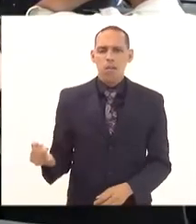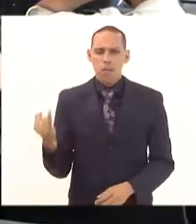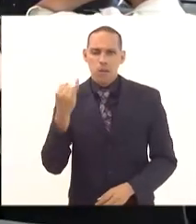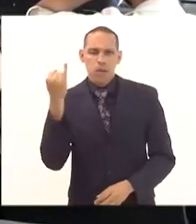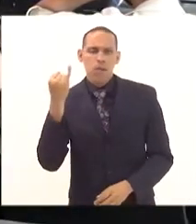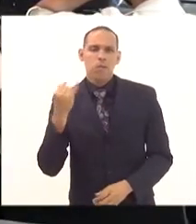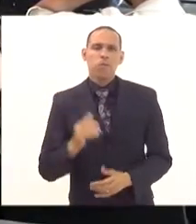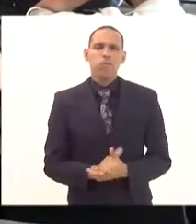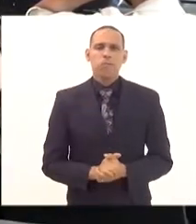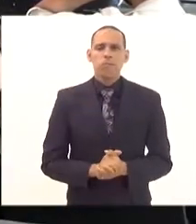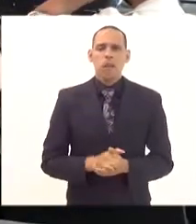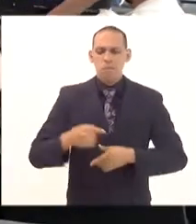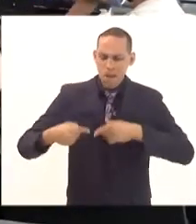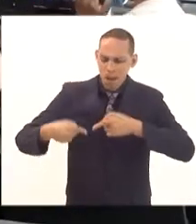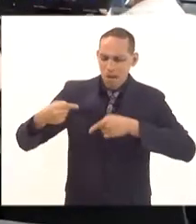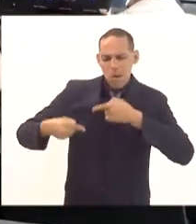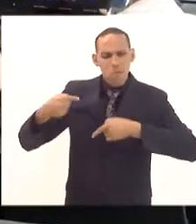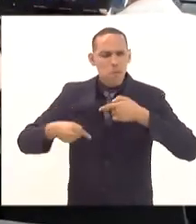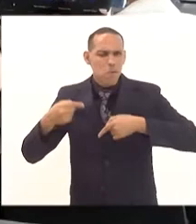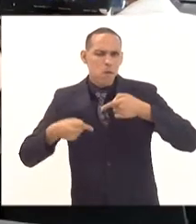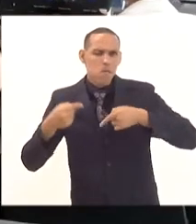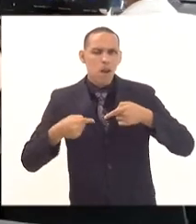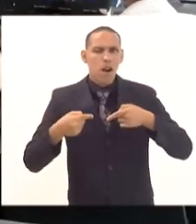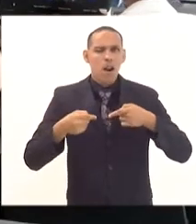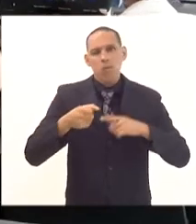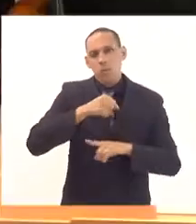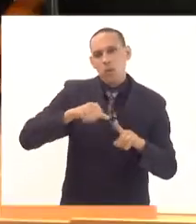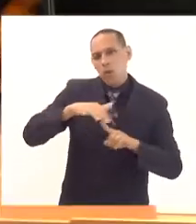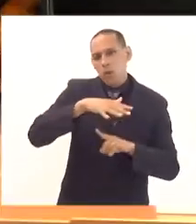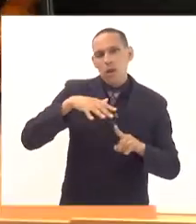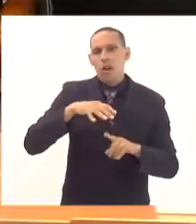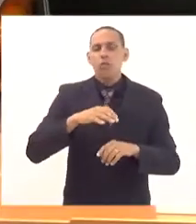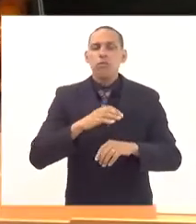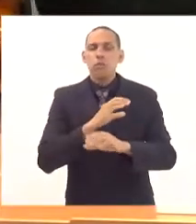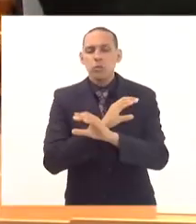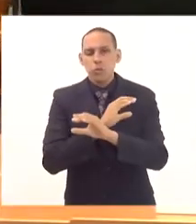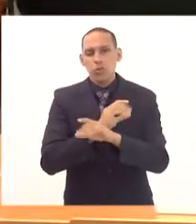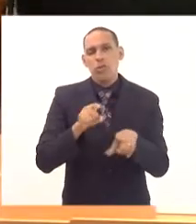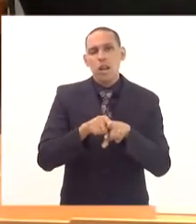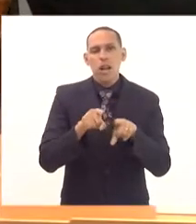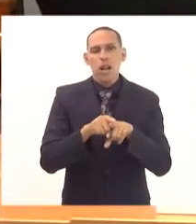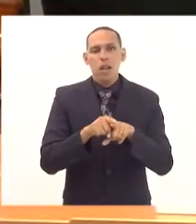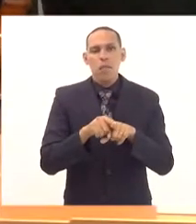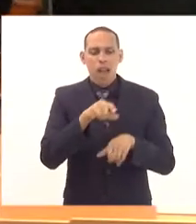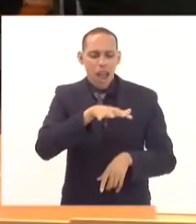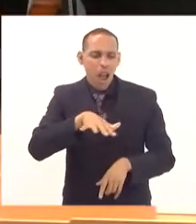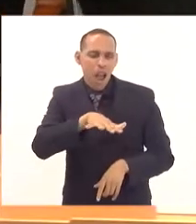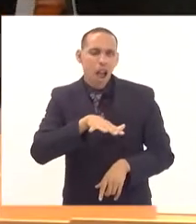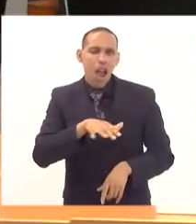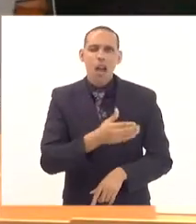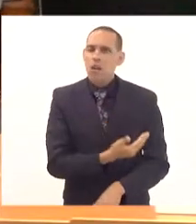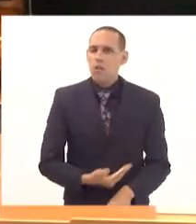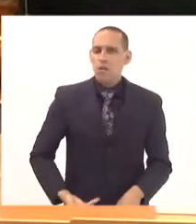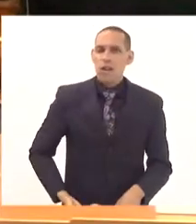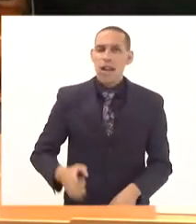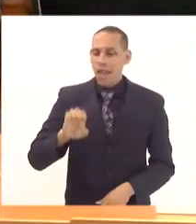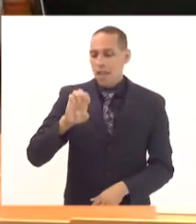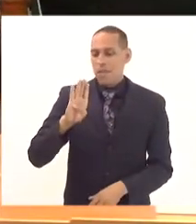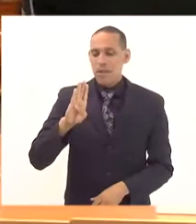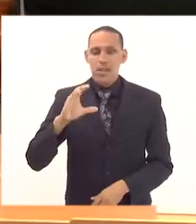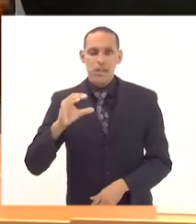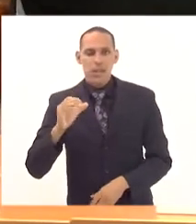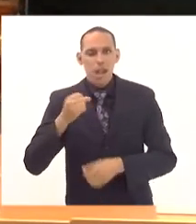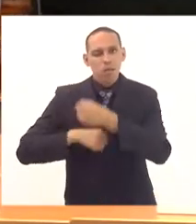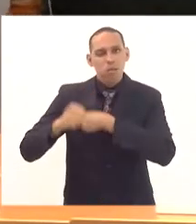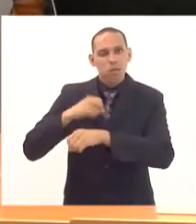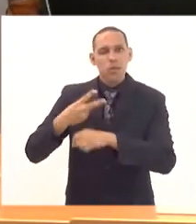após intensos debates entre a sociedade civil e setores governamentais a abc criado em 2007 para dar materialidade